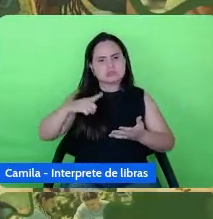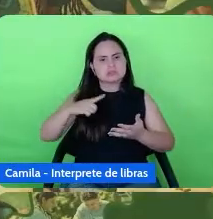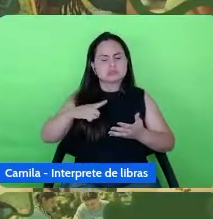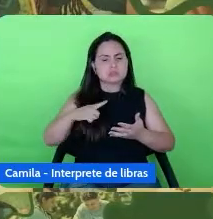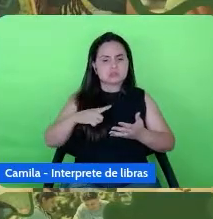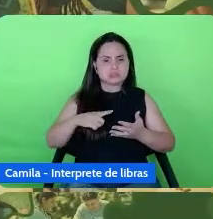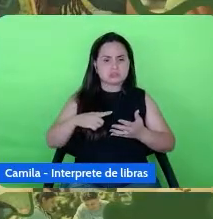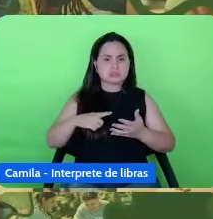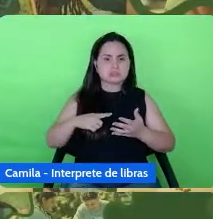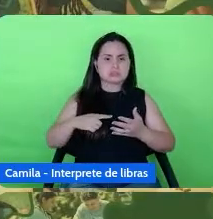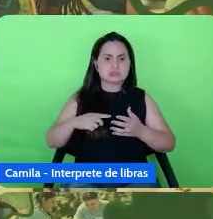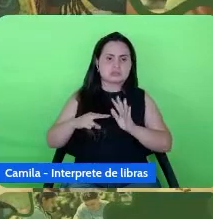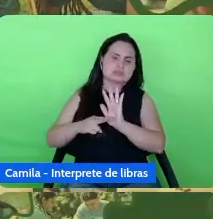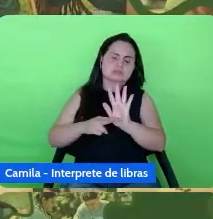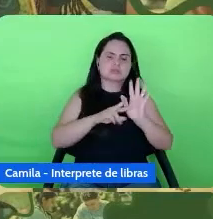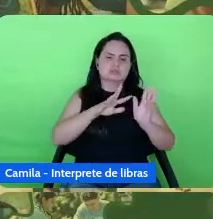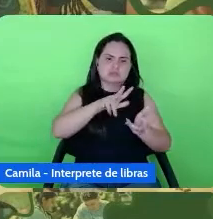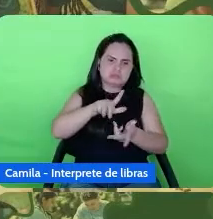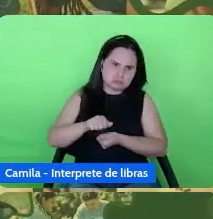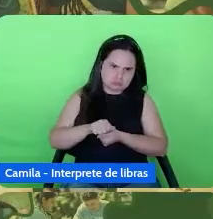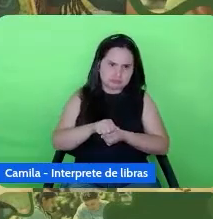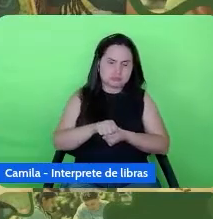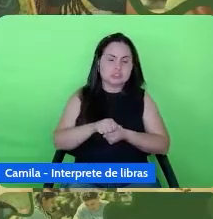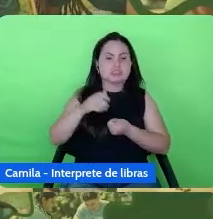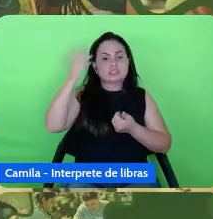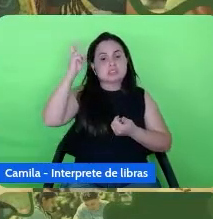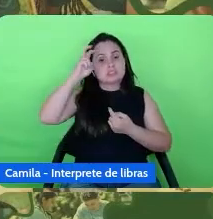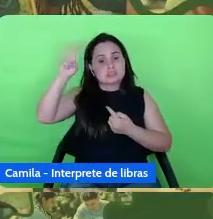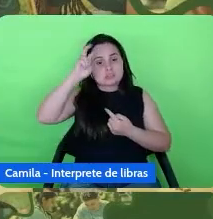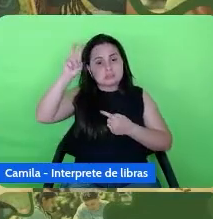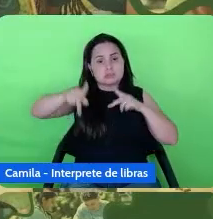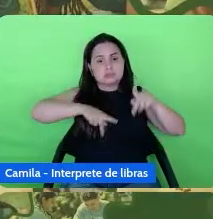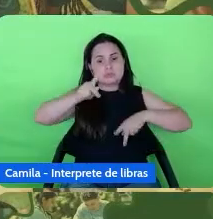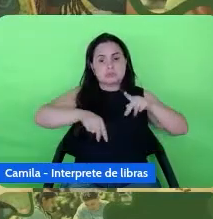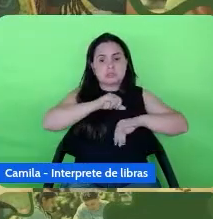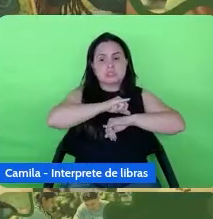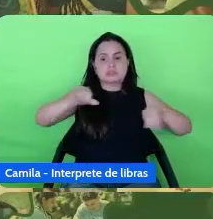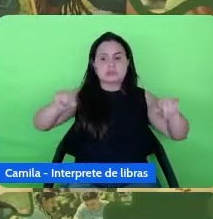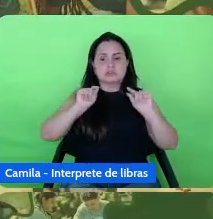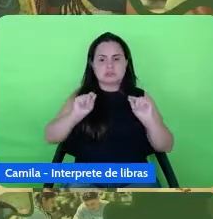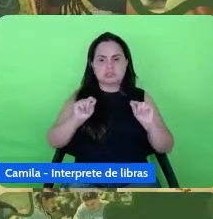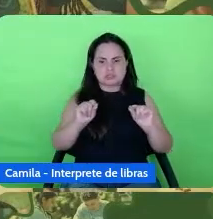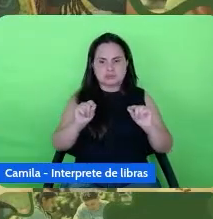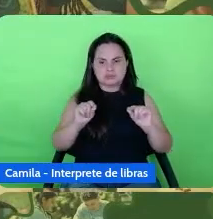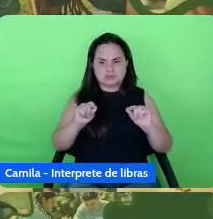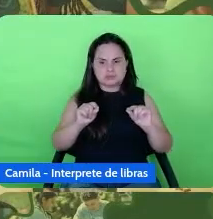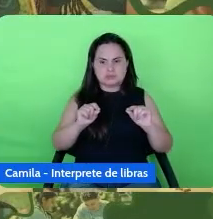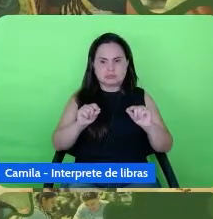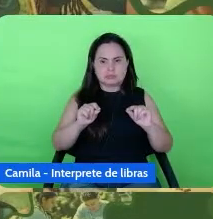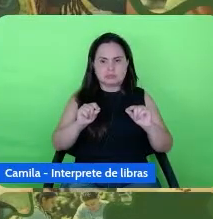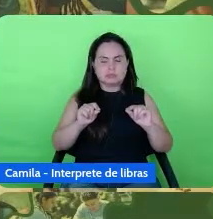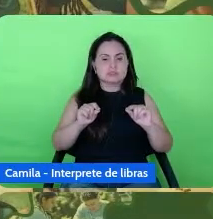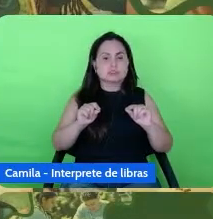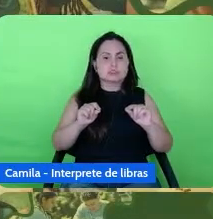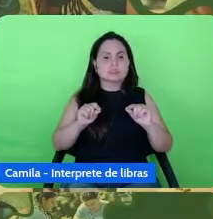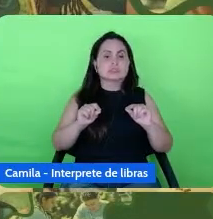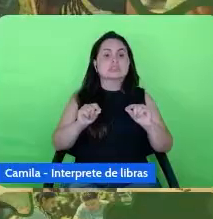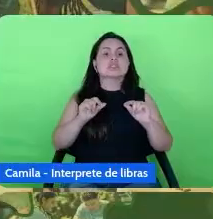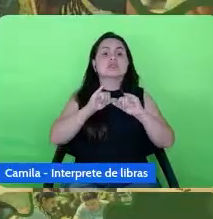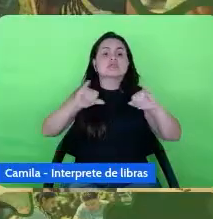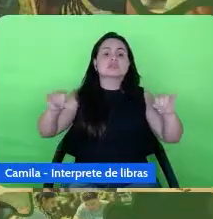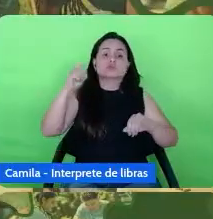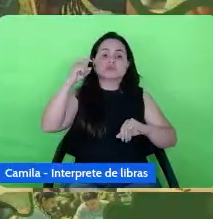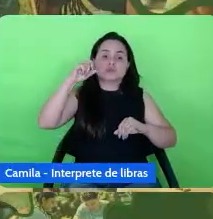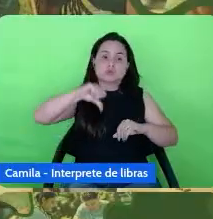reputação degradada globalmente. E a sabedoria popular nos diz o quê, pessoal? Notícia boa corre devagar e notícia ruim